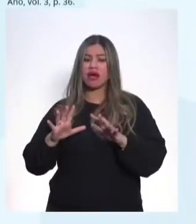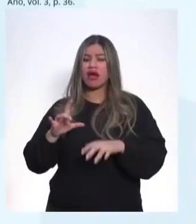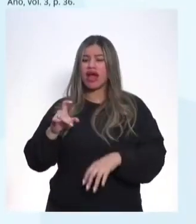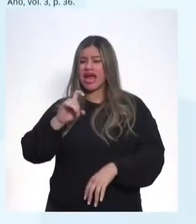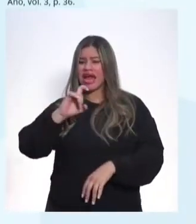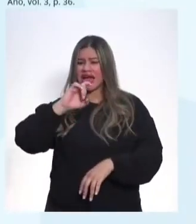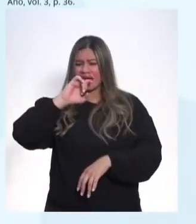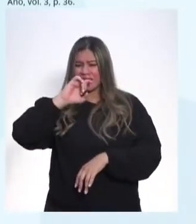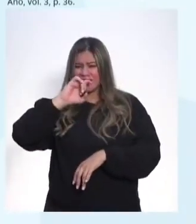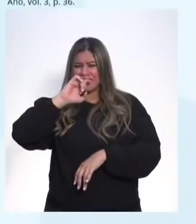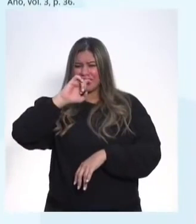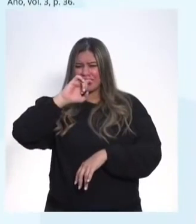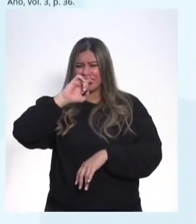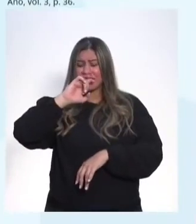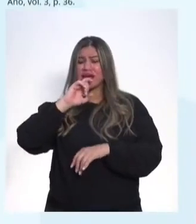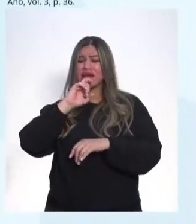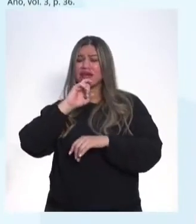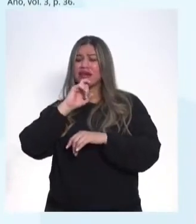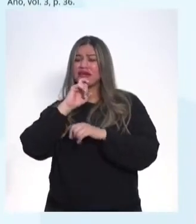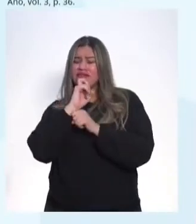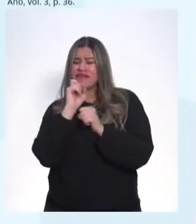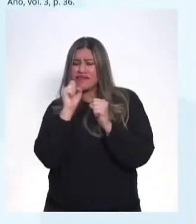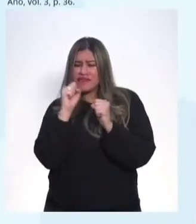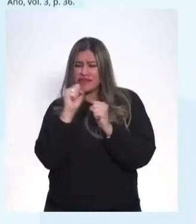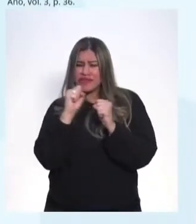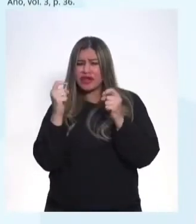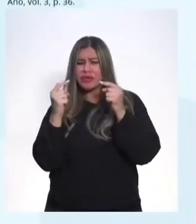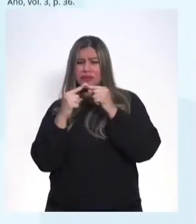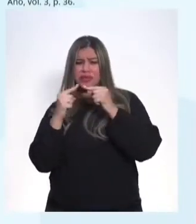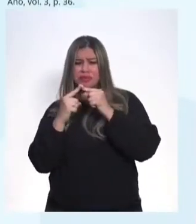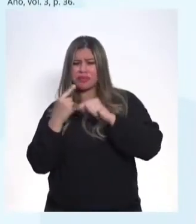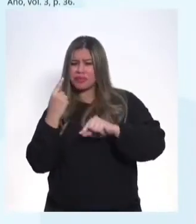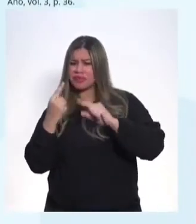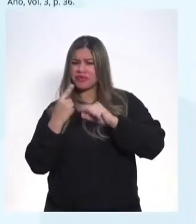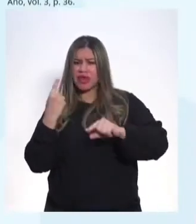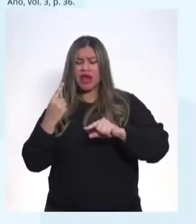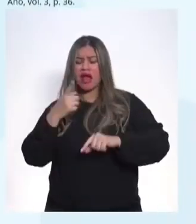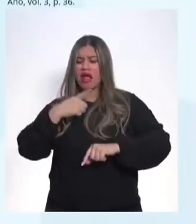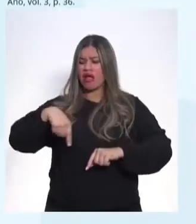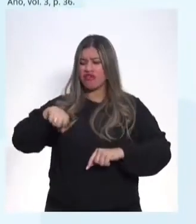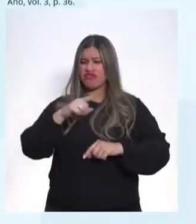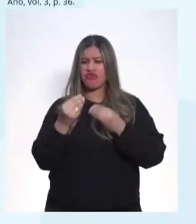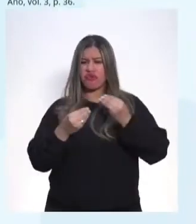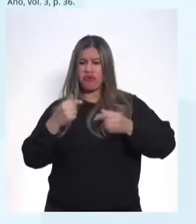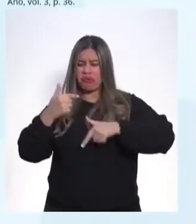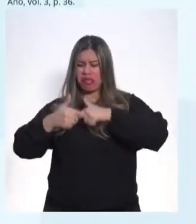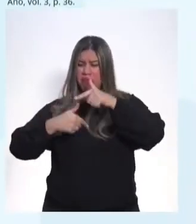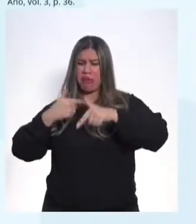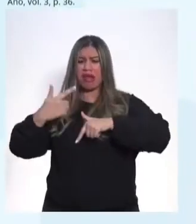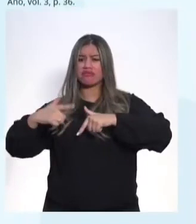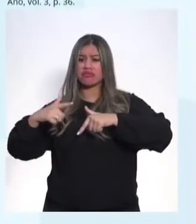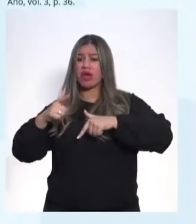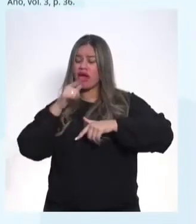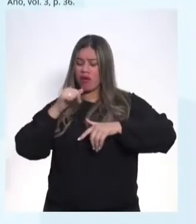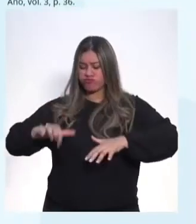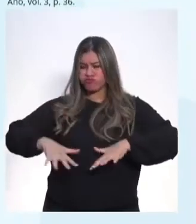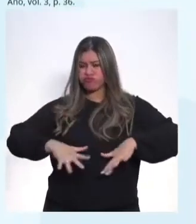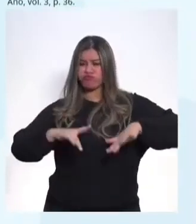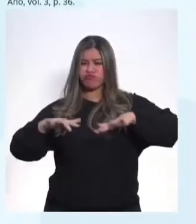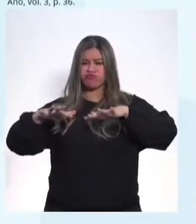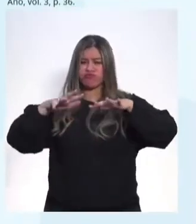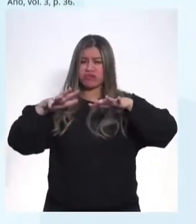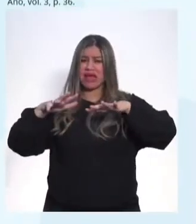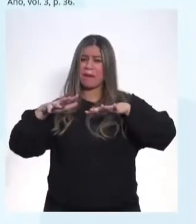naquele inferno é uma grande infernação. No inverno não se trabalha, que é o tempo de alagação. É mais melhor